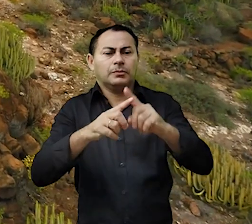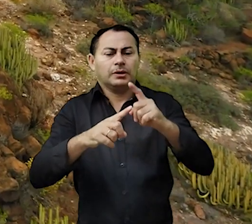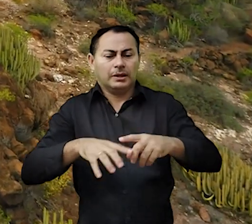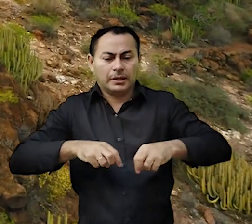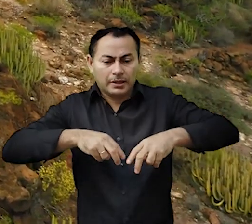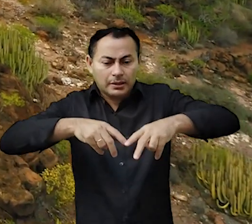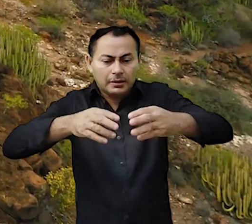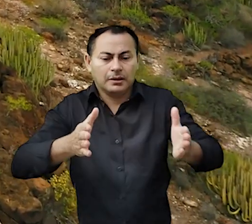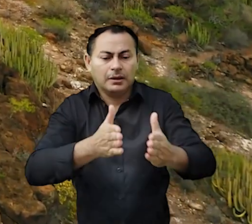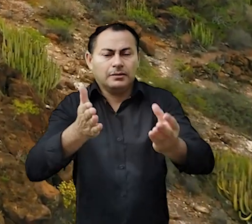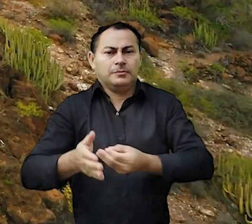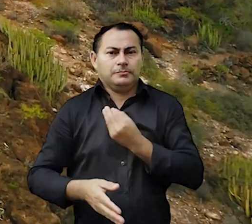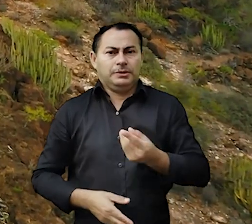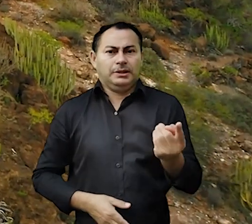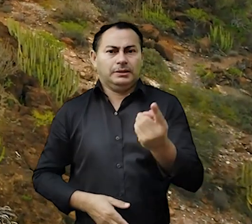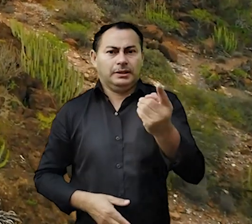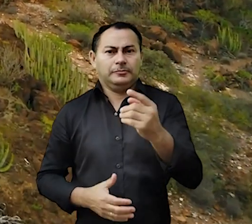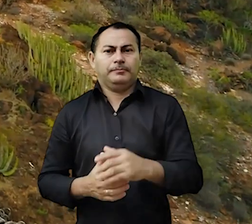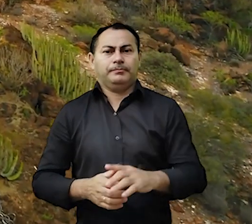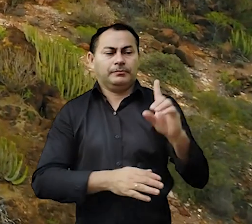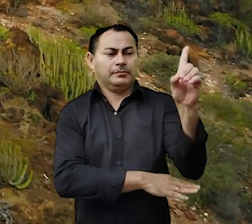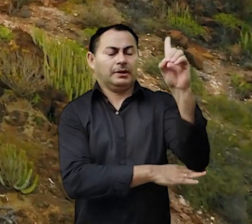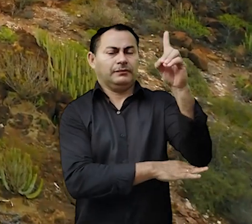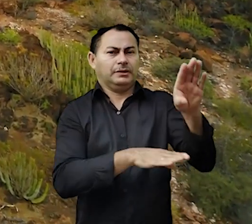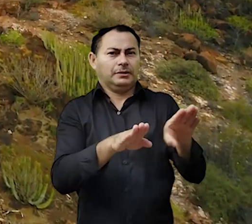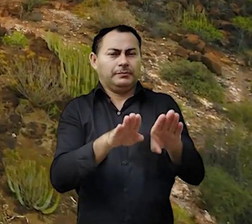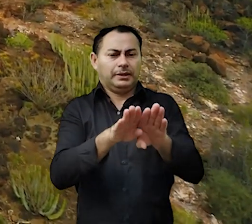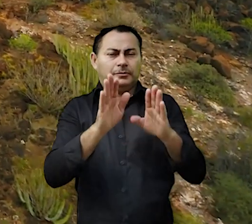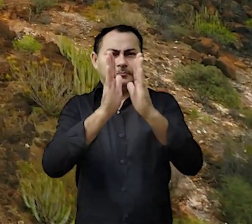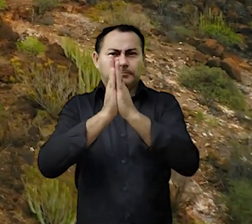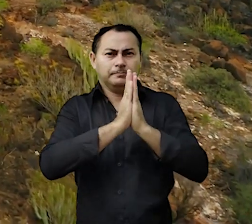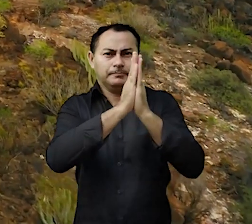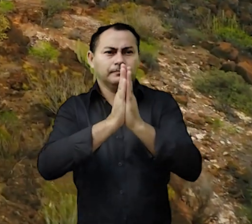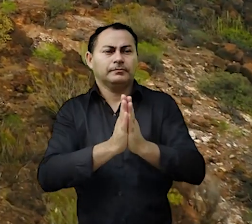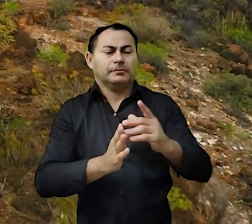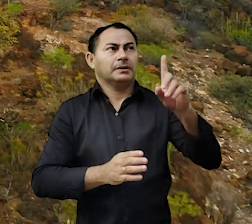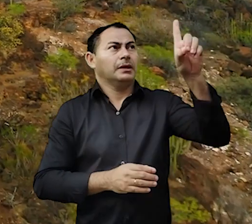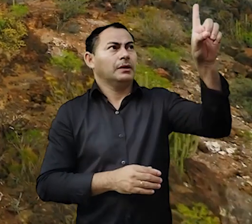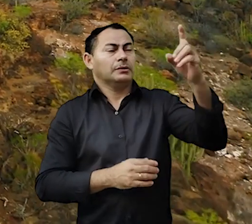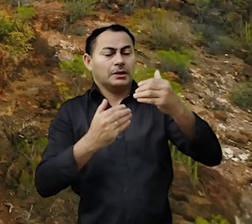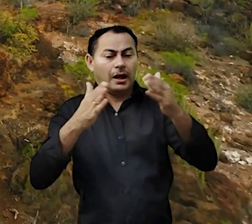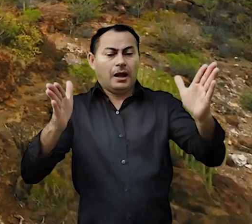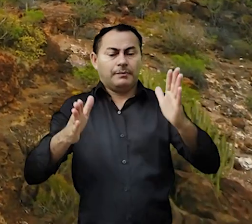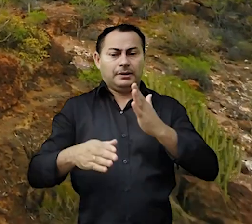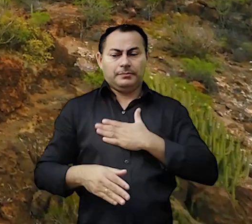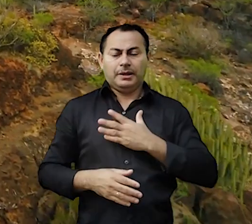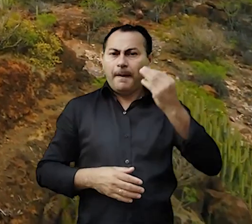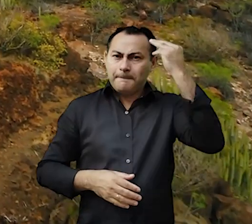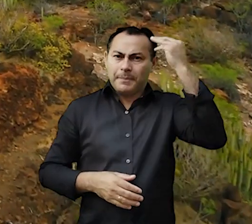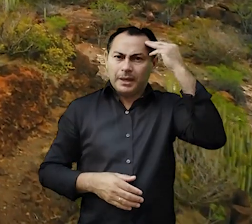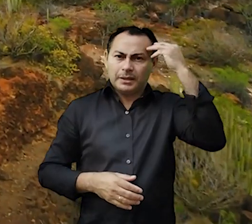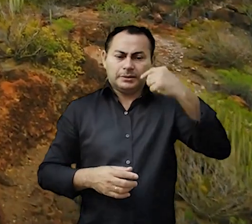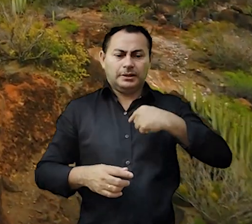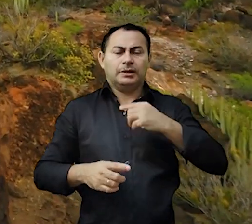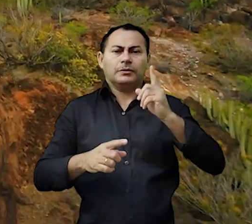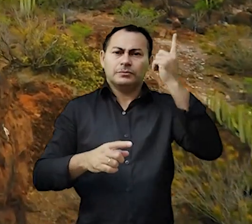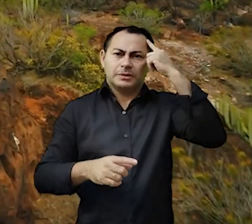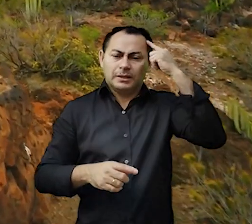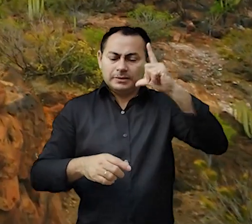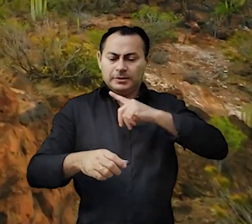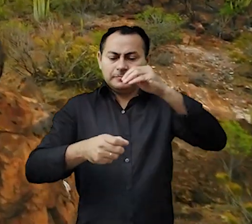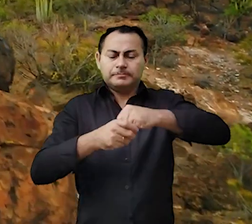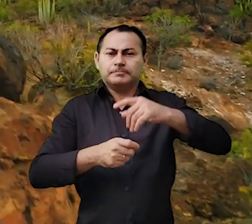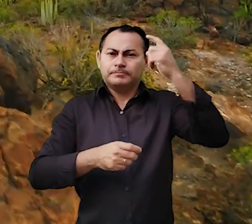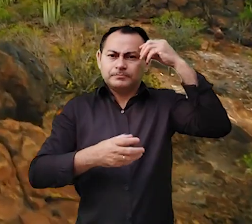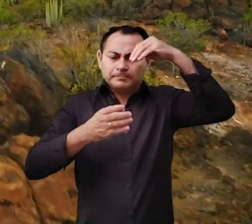porque quero andar no caminho eterno. Davi também está orando. Deus, abre a porta da minha mente porque eu sei que há